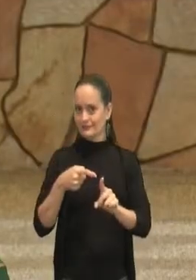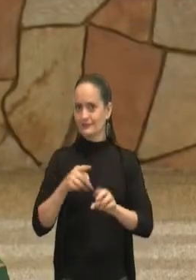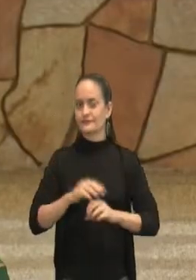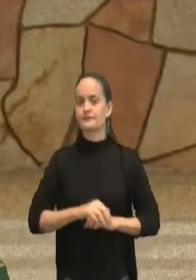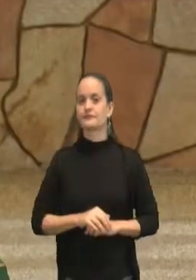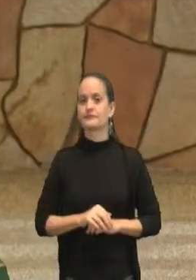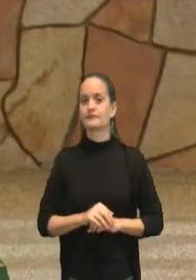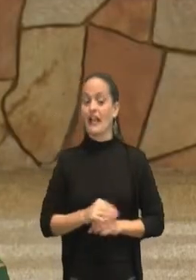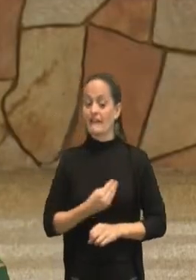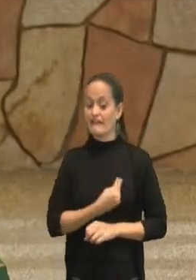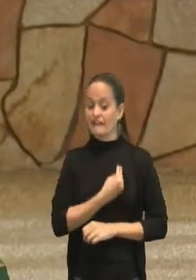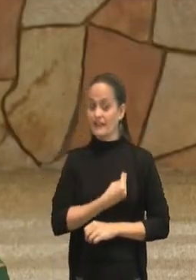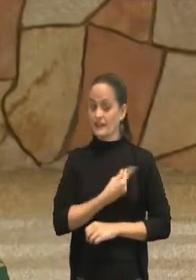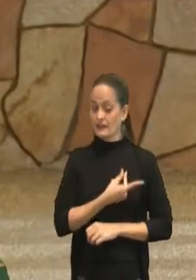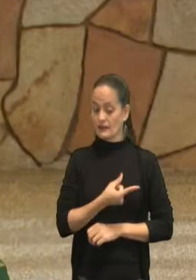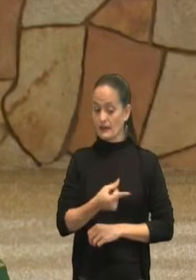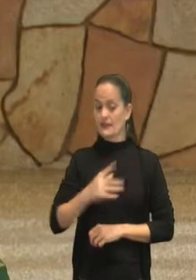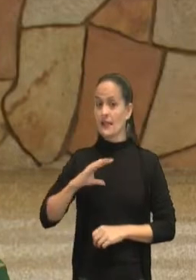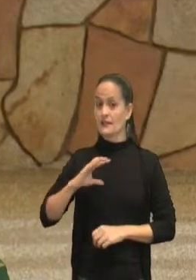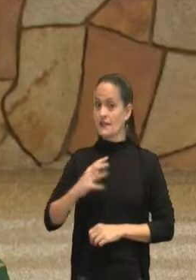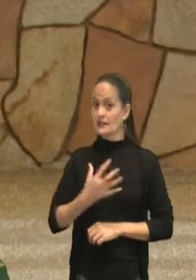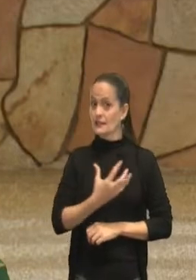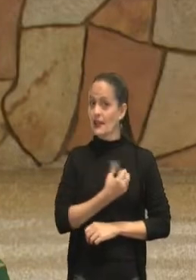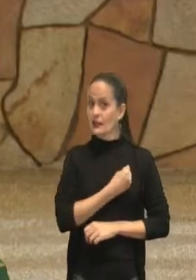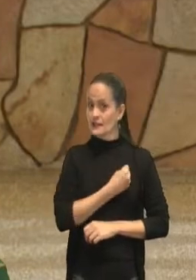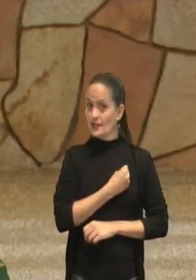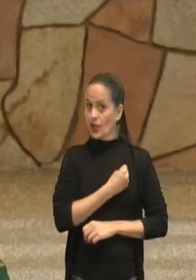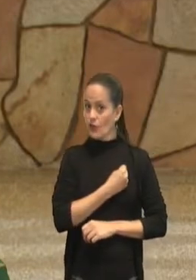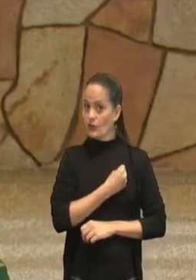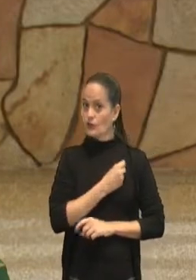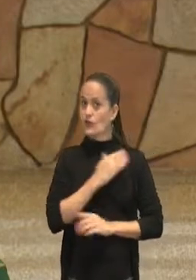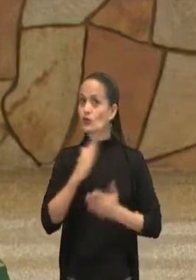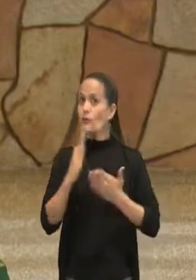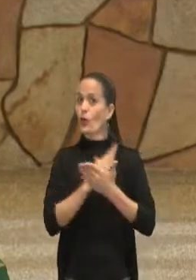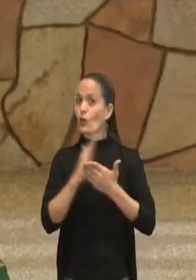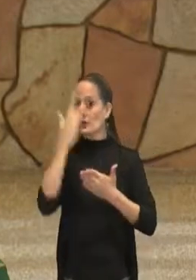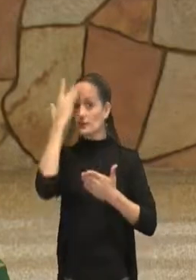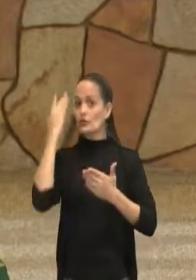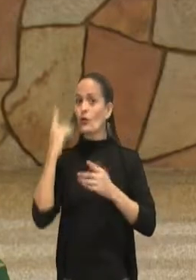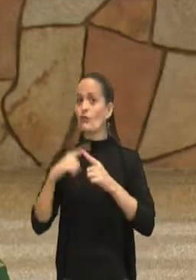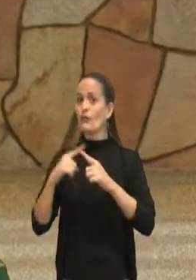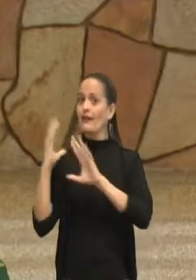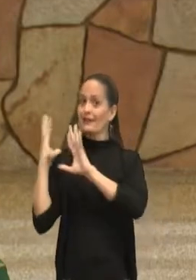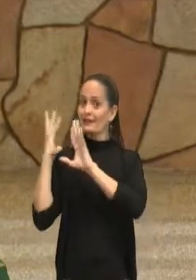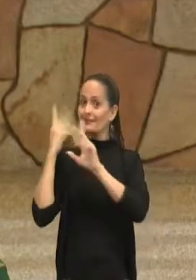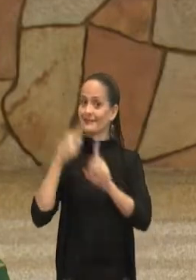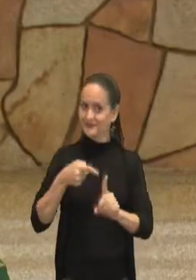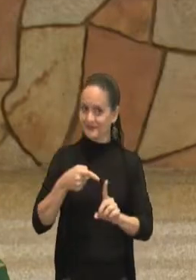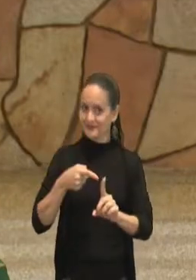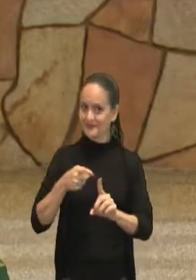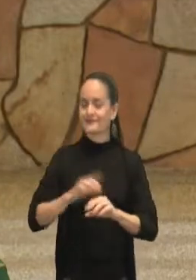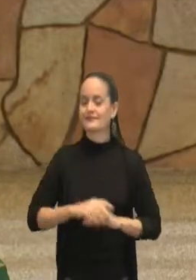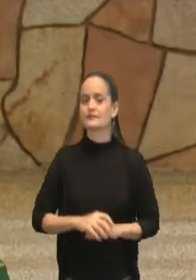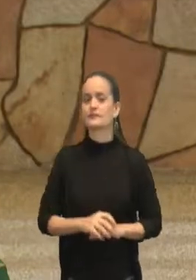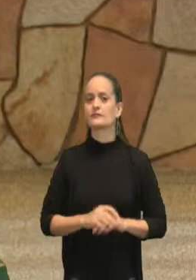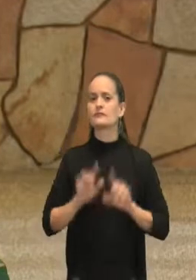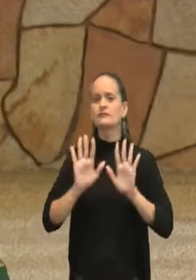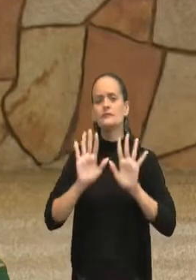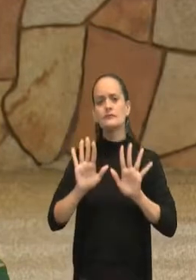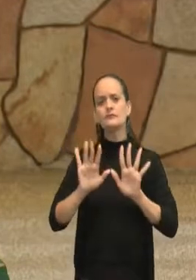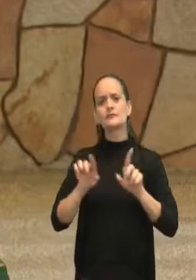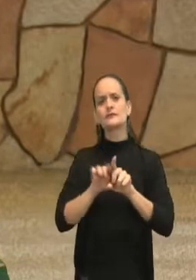eterna, a salvação, é para alguns somente. Deus estabeleceu assim, mas definiu